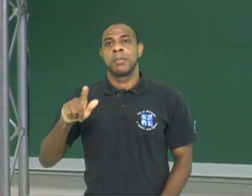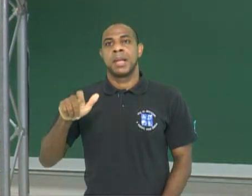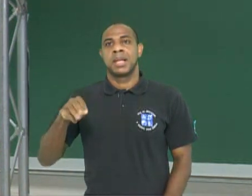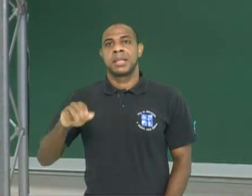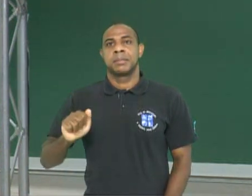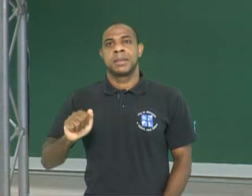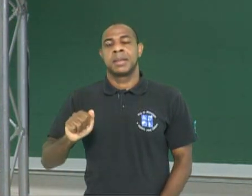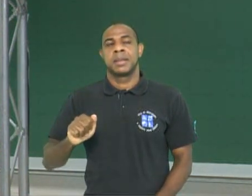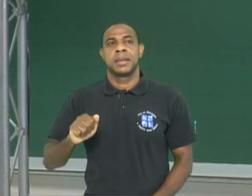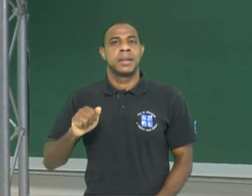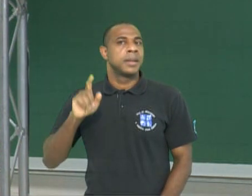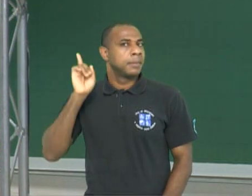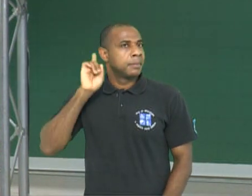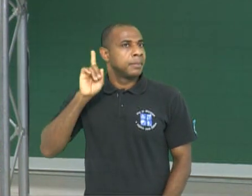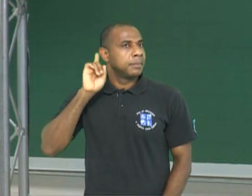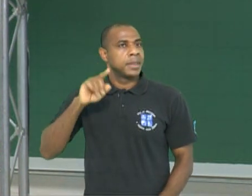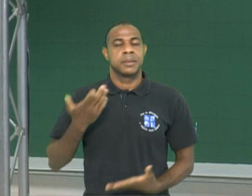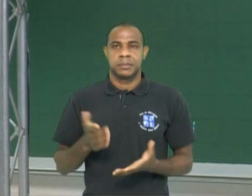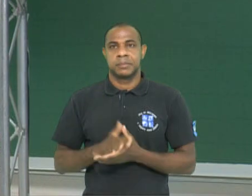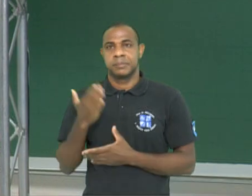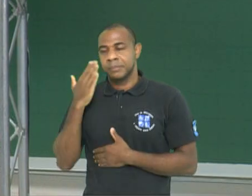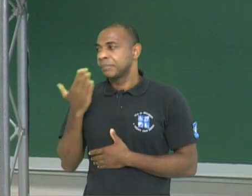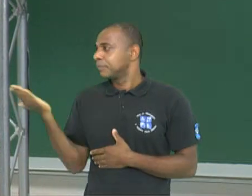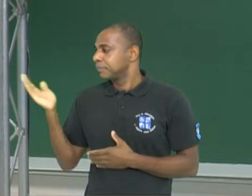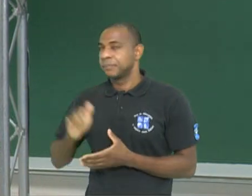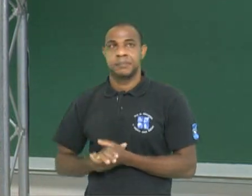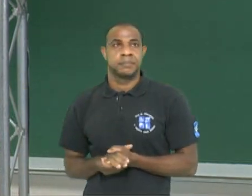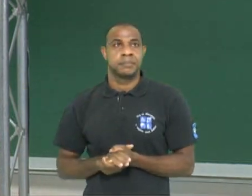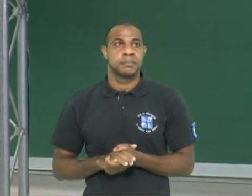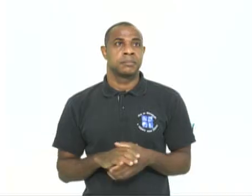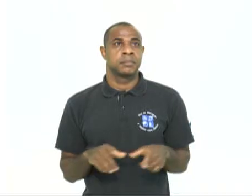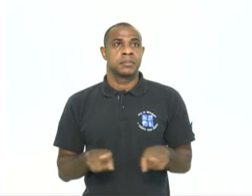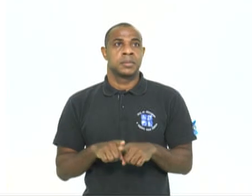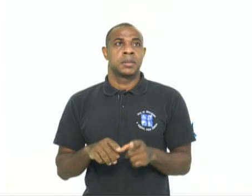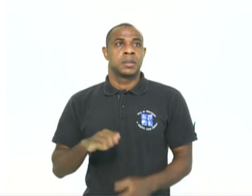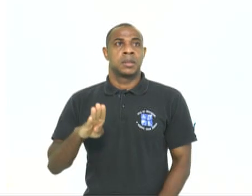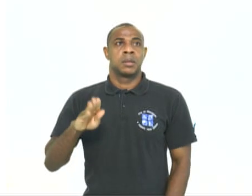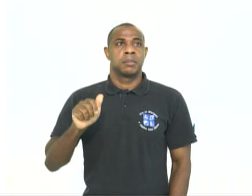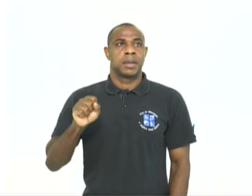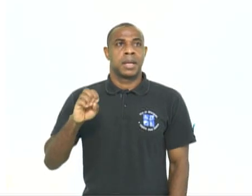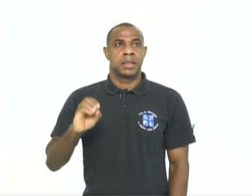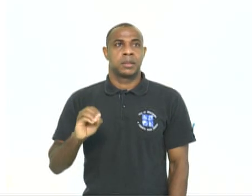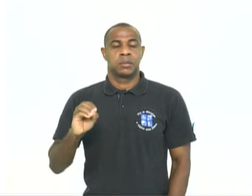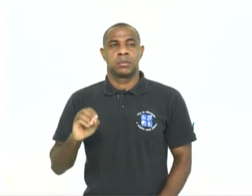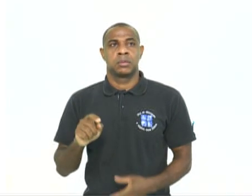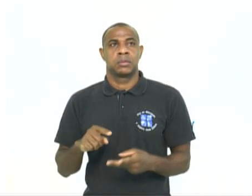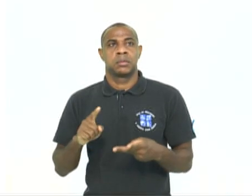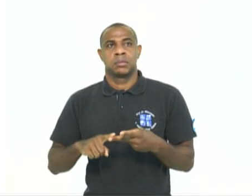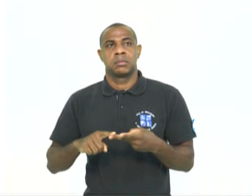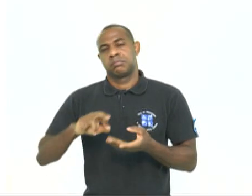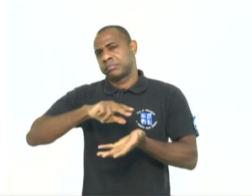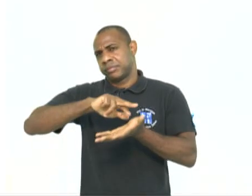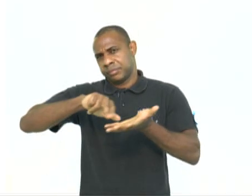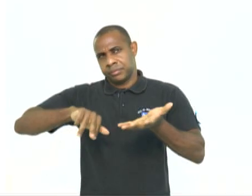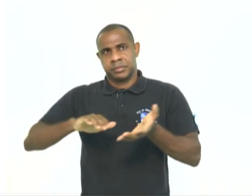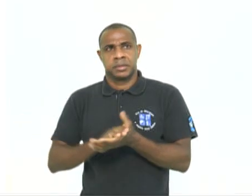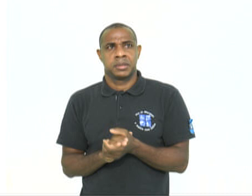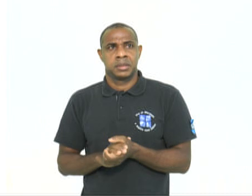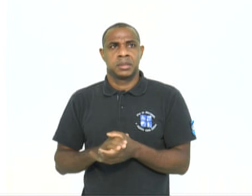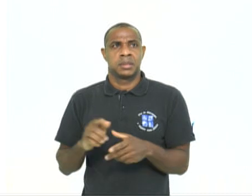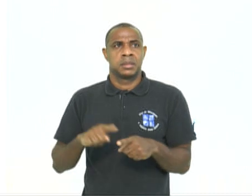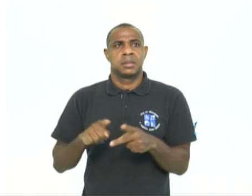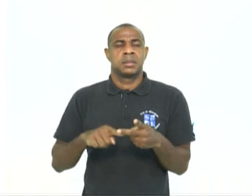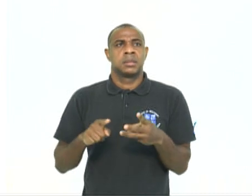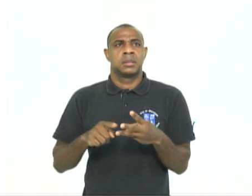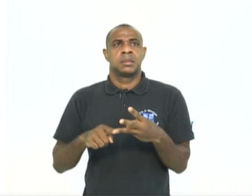Basicamente, sem as hemácias. Tá? O baço, os linfonodos, que a gente vai chamar de nódulos linfáticos, né? As